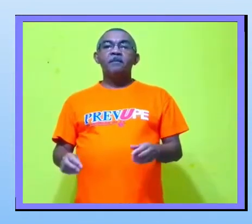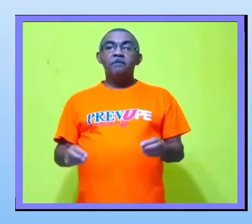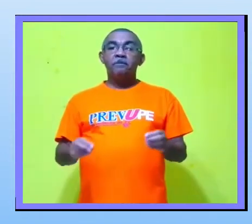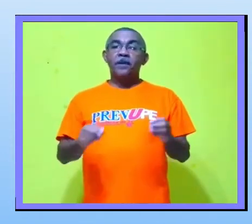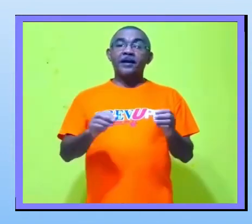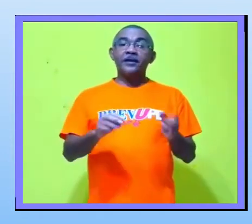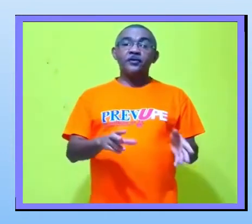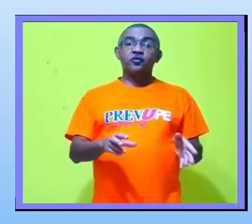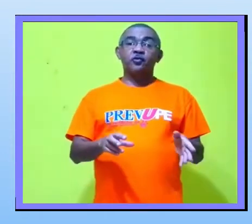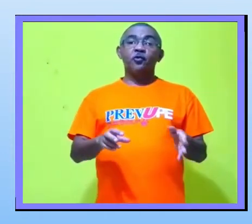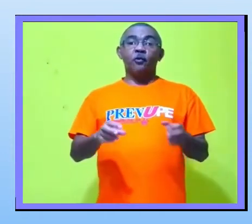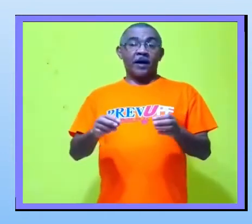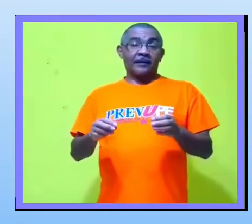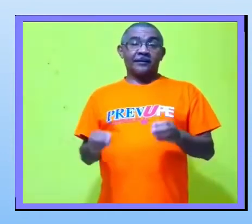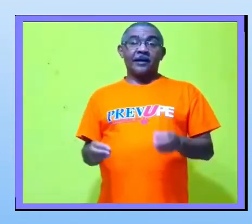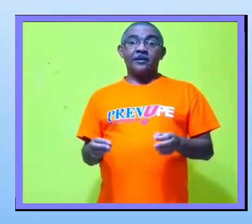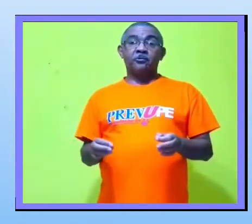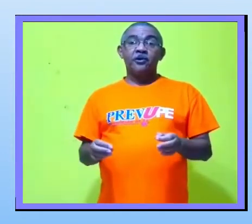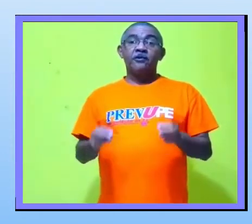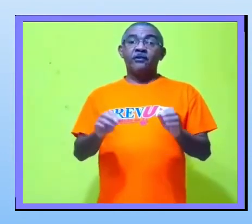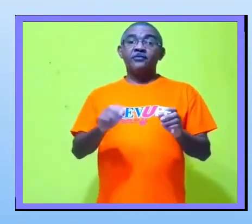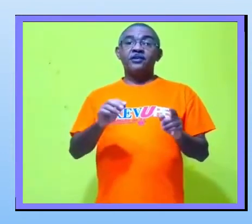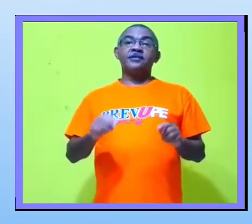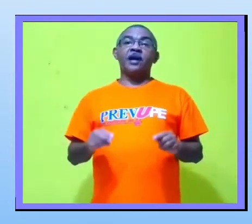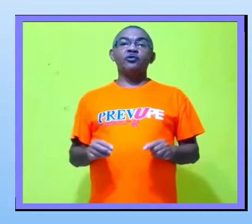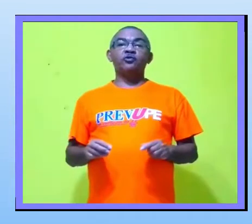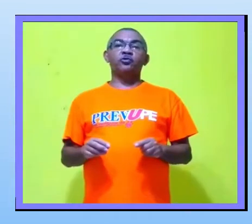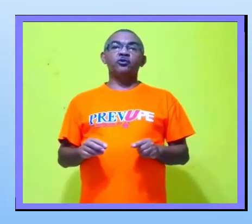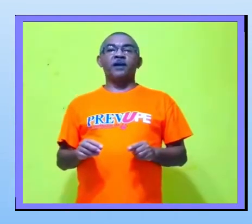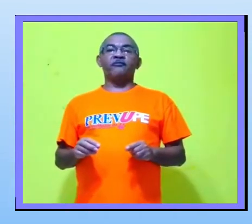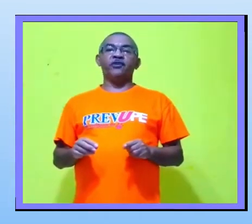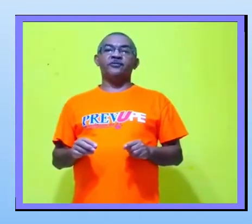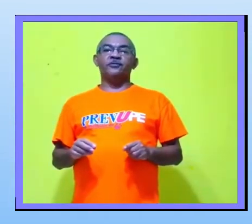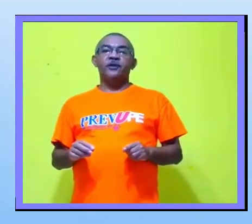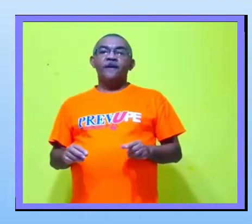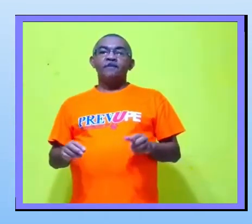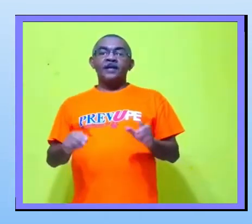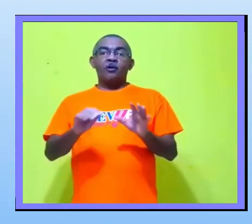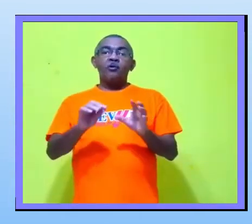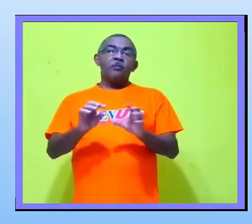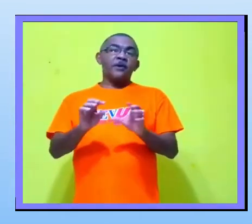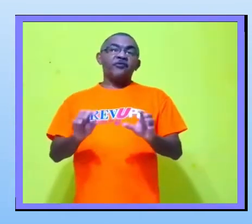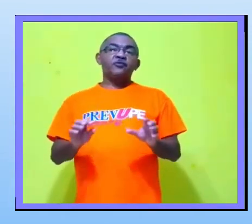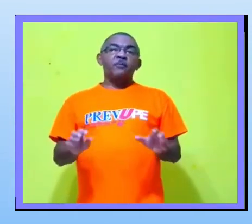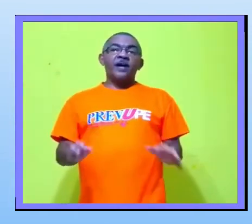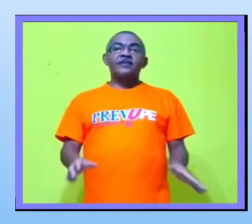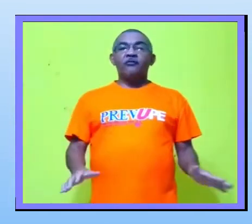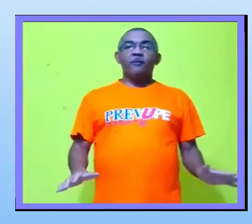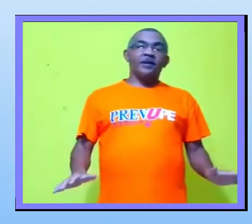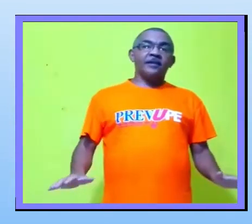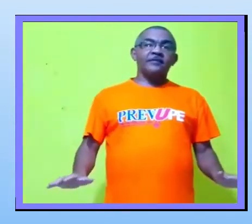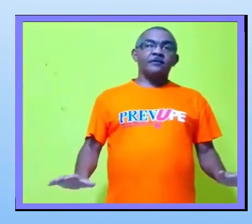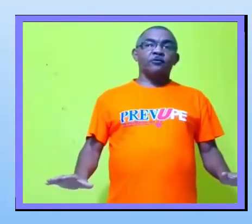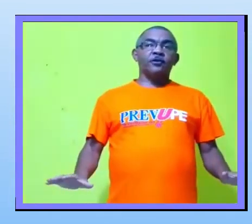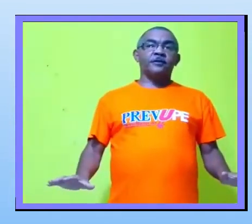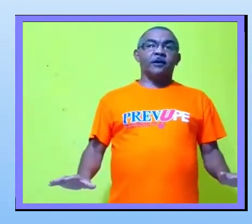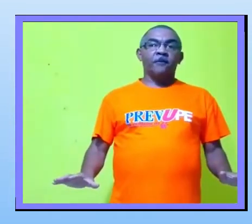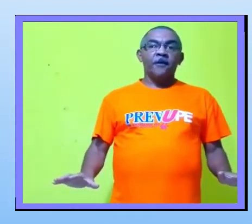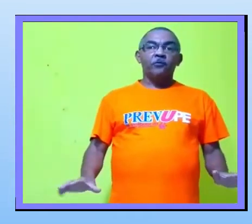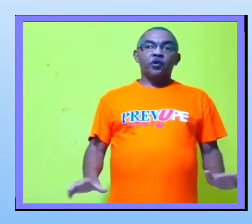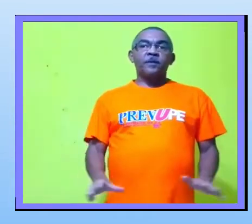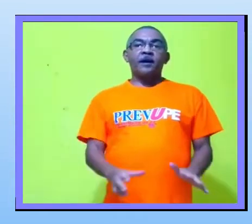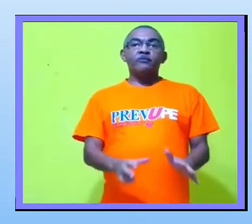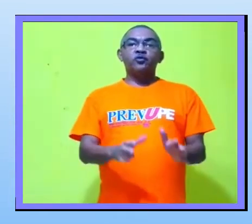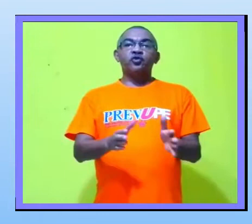Aplicada. Para isso, ou para tanto, vamos iniciar o estudo dos prefixos. Então, o prefixo básico é formado dessa